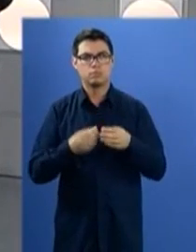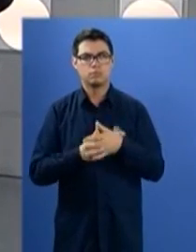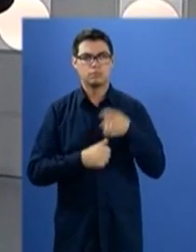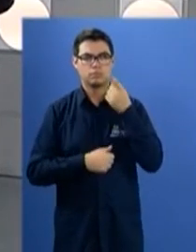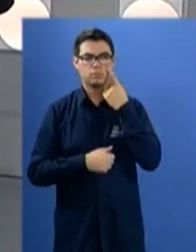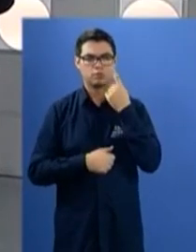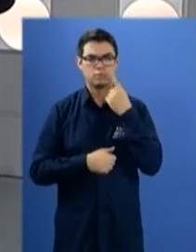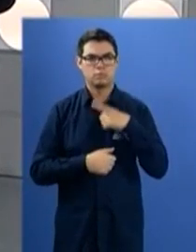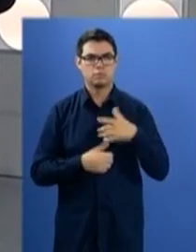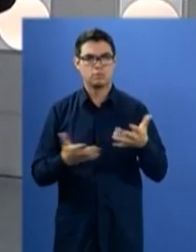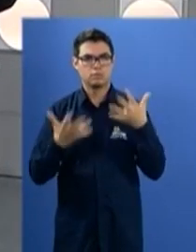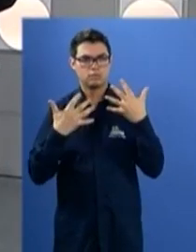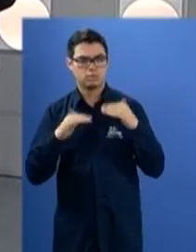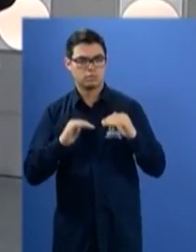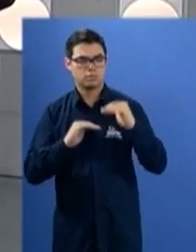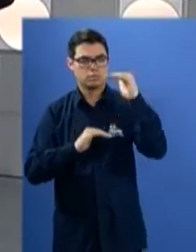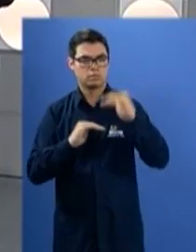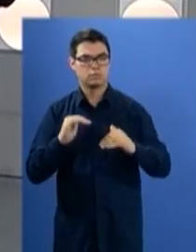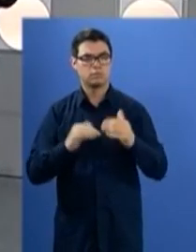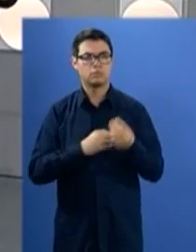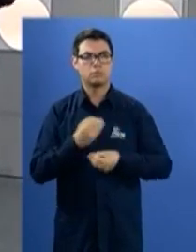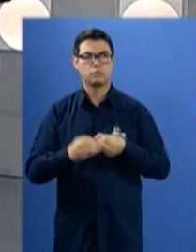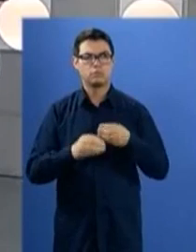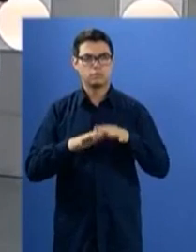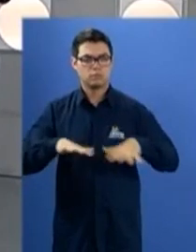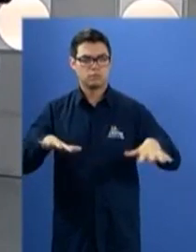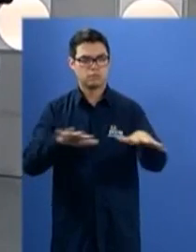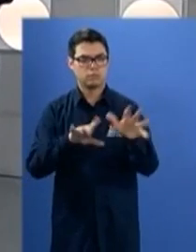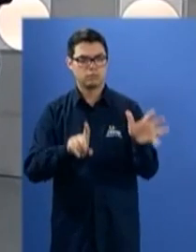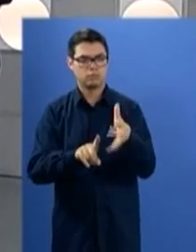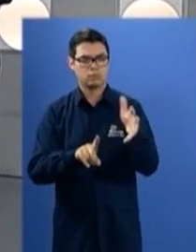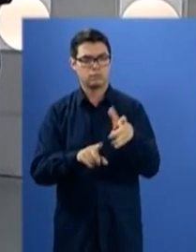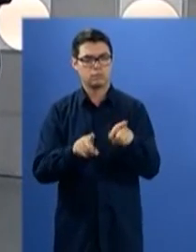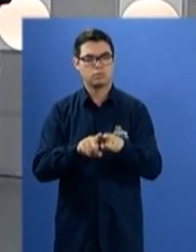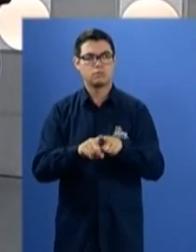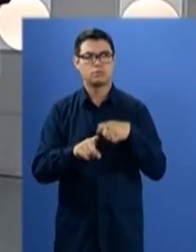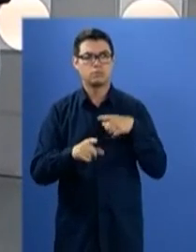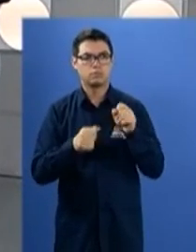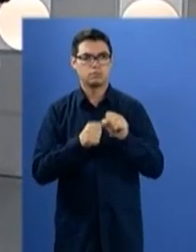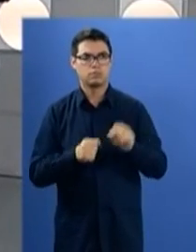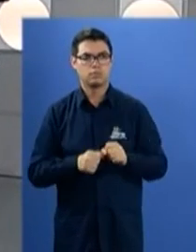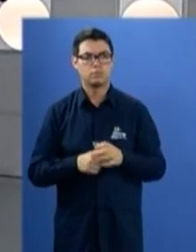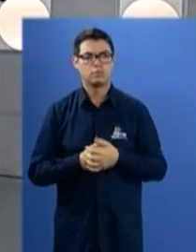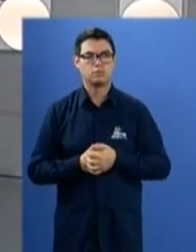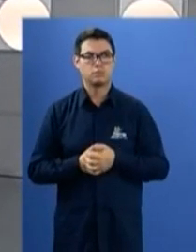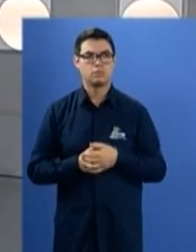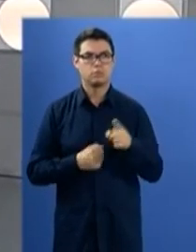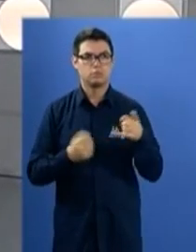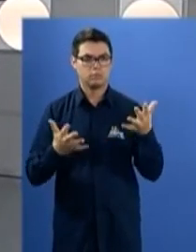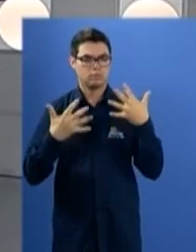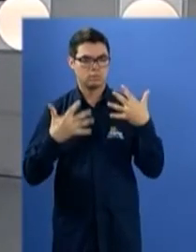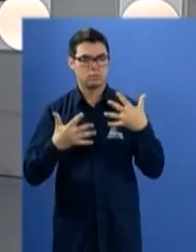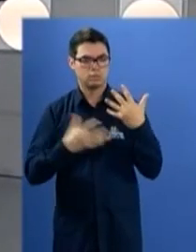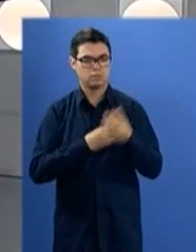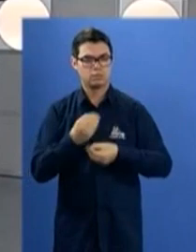de temperatura, né? Se esse ambiente afeta as peças que estão sendo executadas, se a ventilação influi